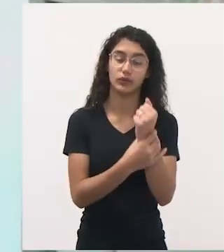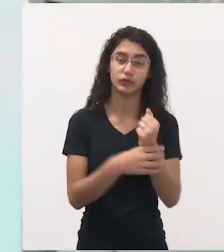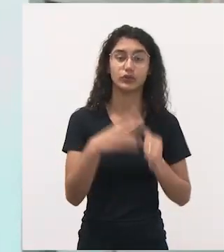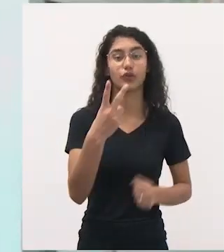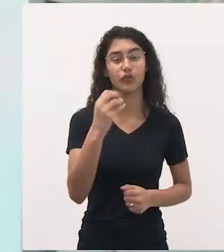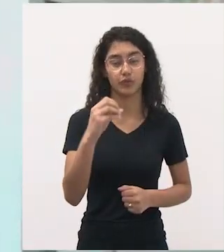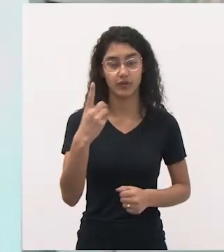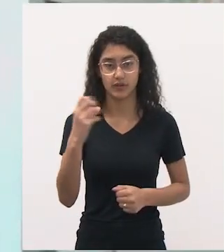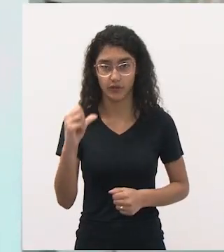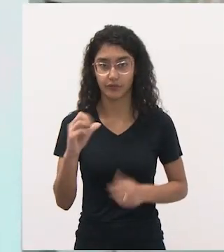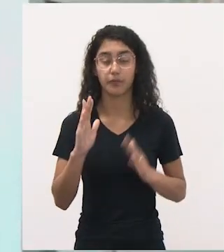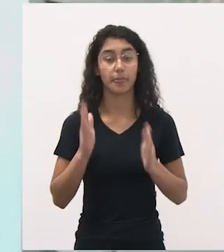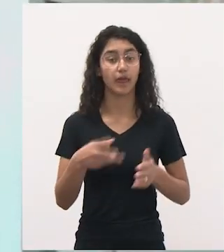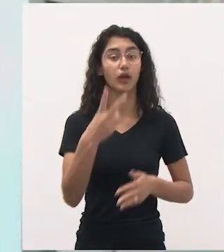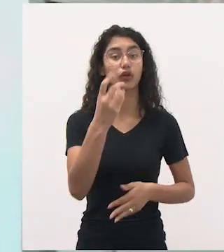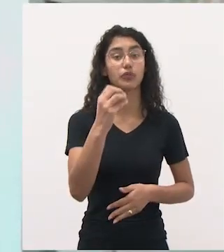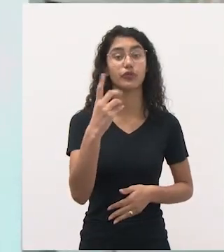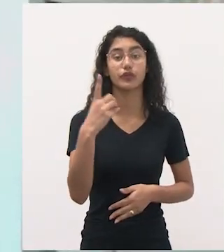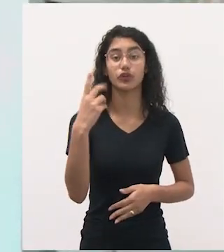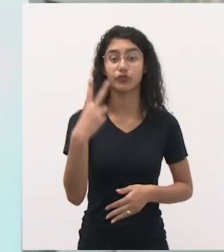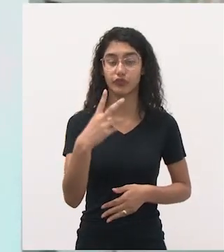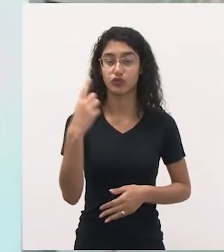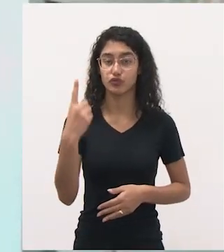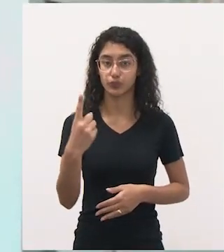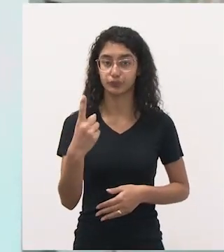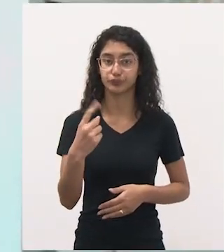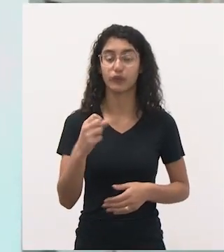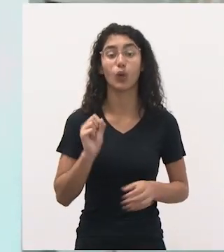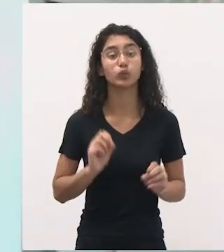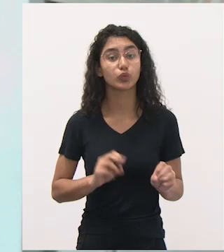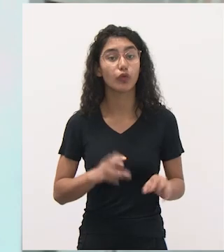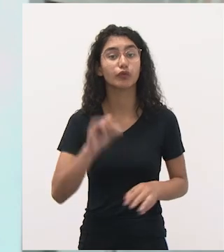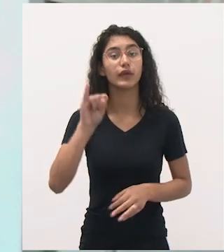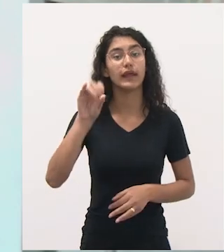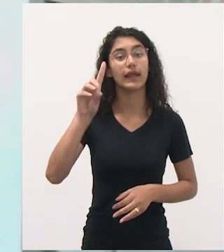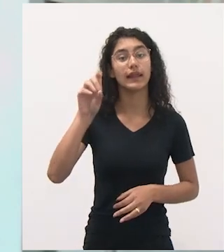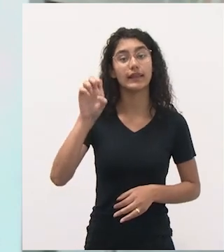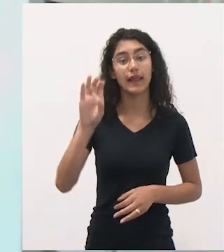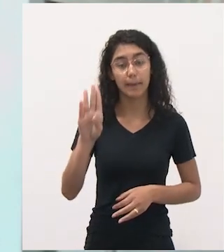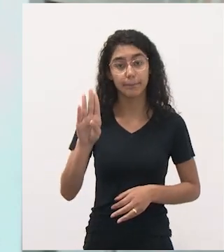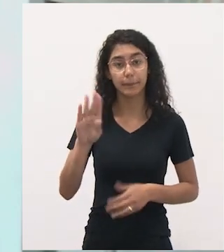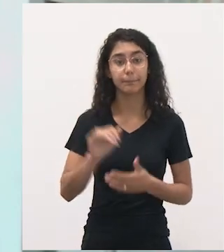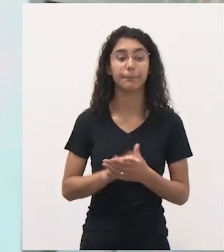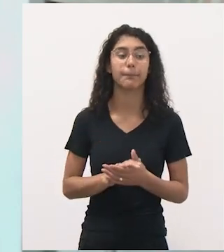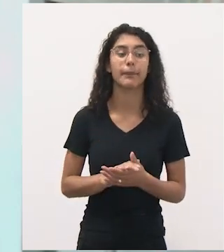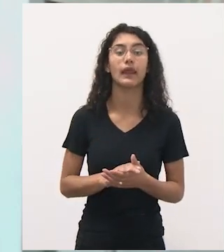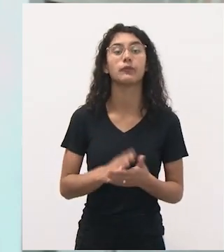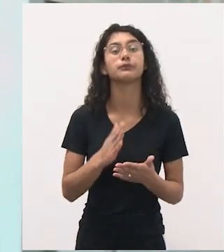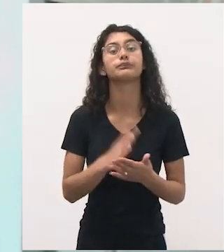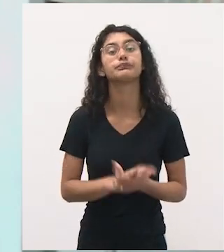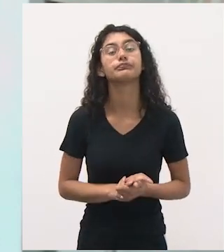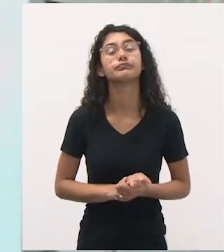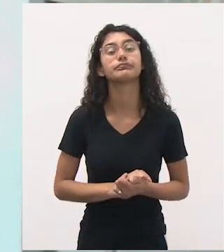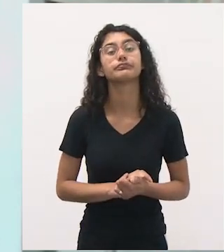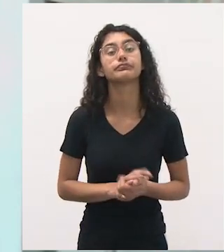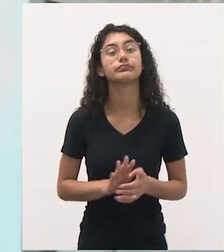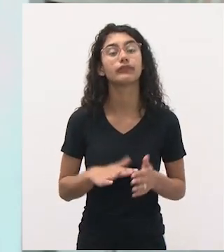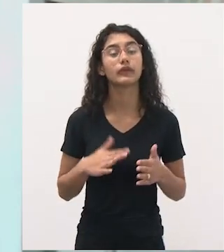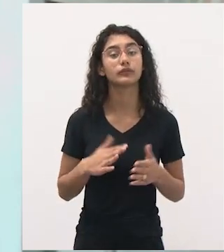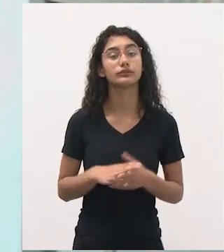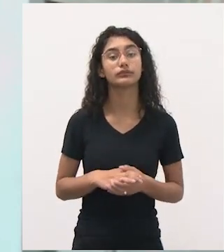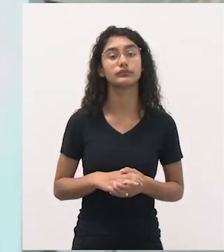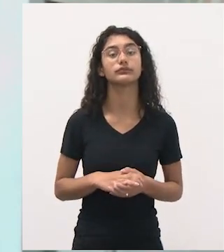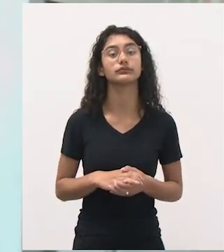em 2021, nós teremos um novo IDEB, né, para fechar uma série histórica do